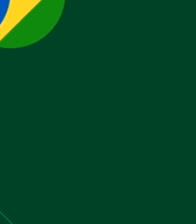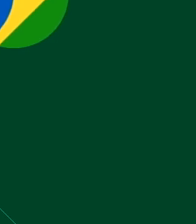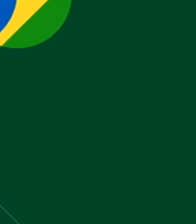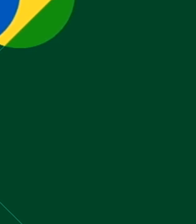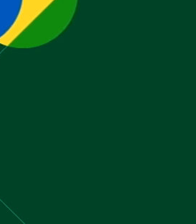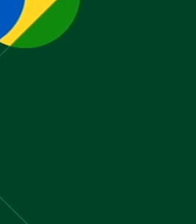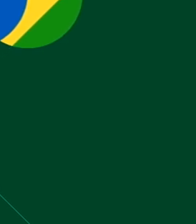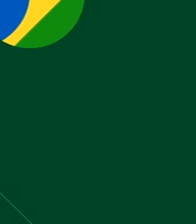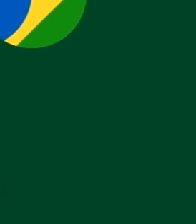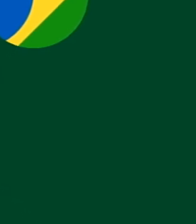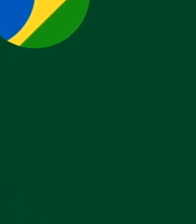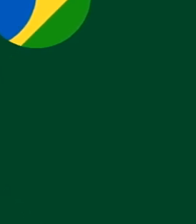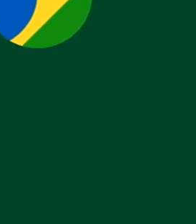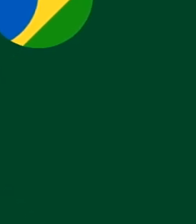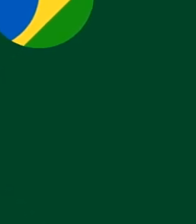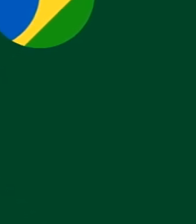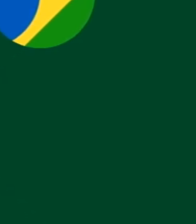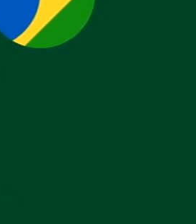Momento Saúde